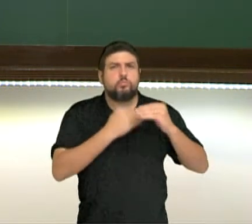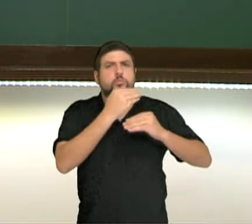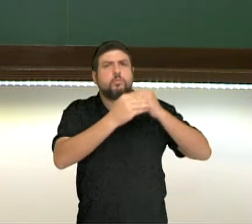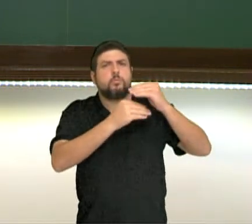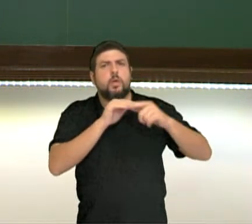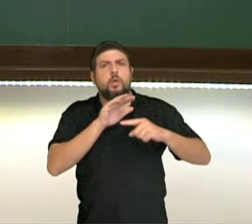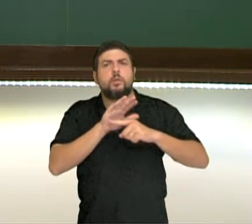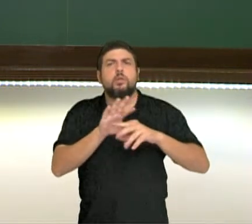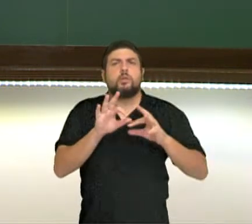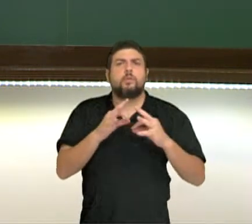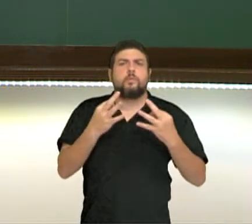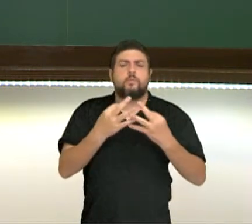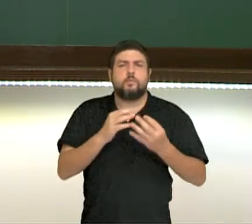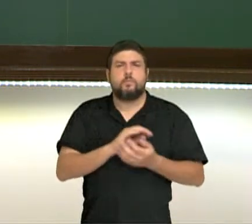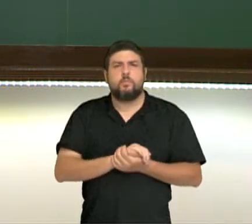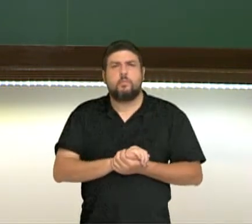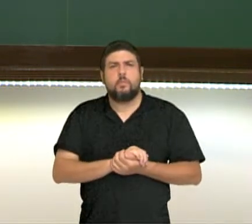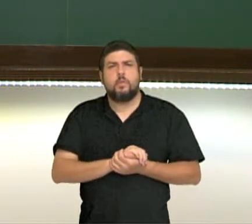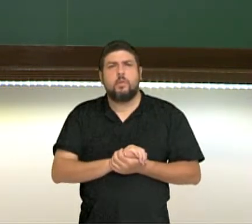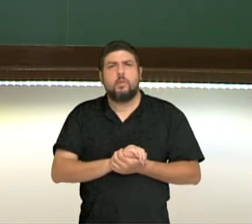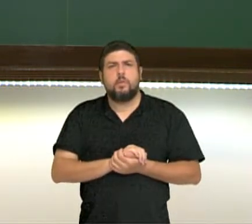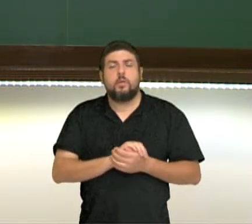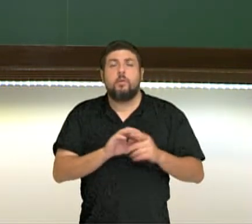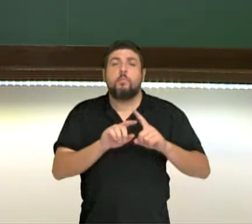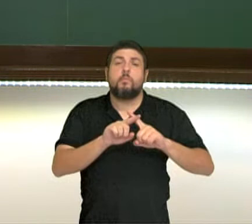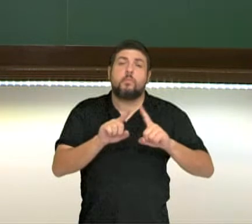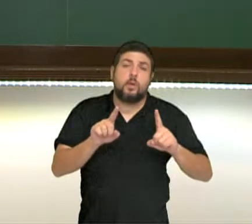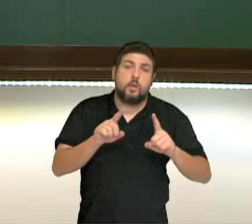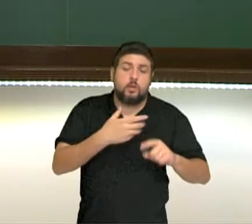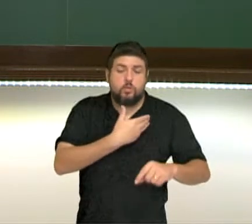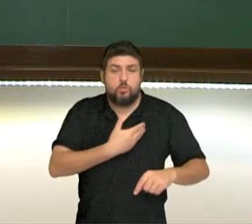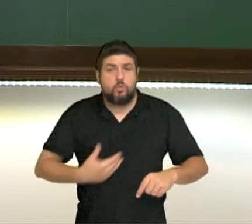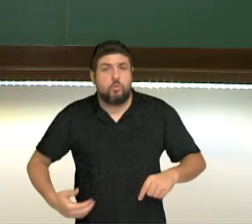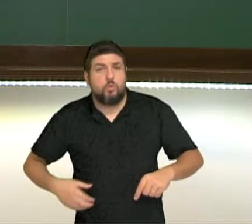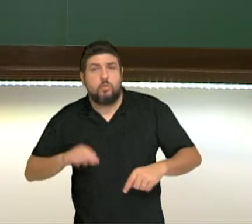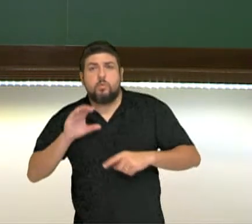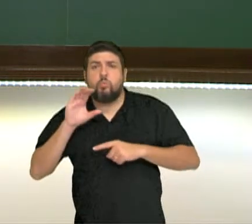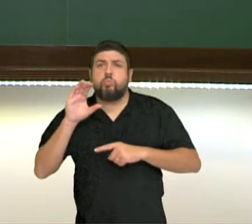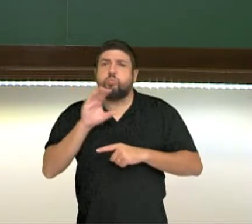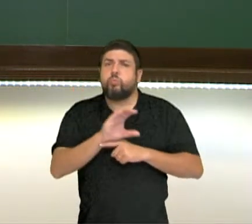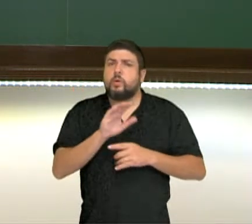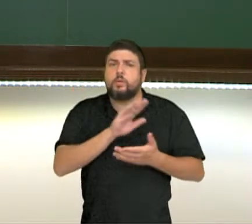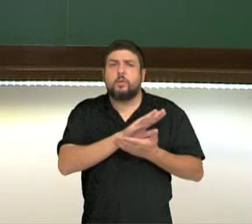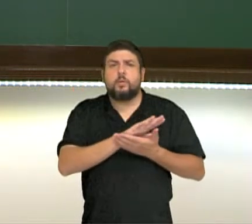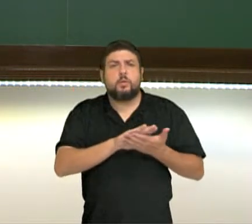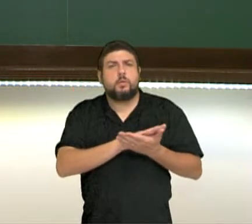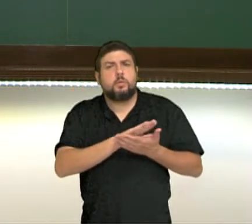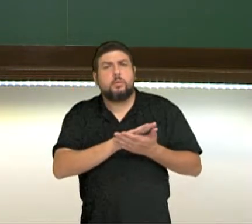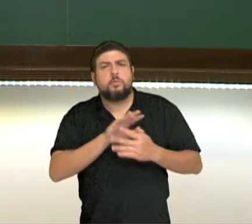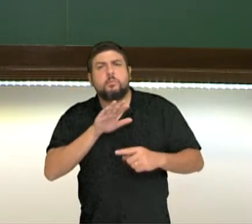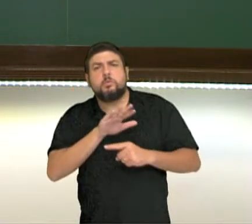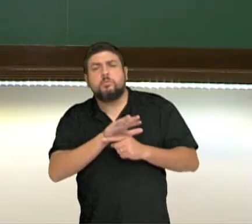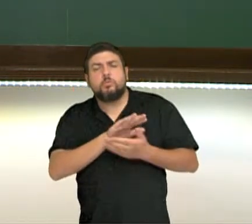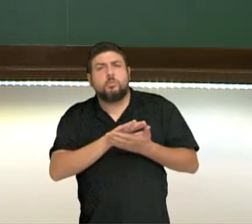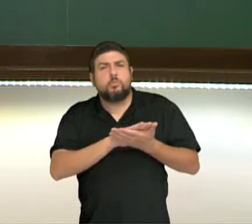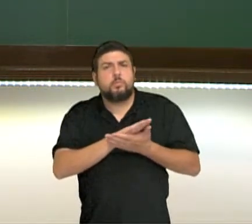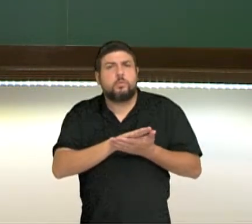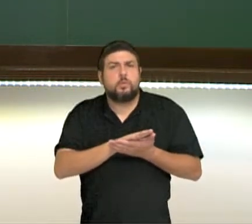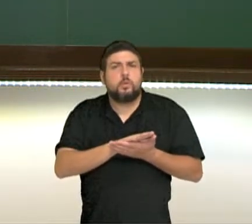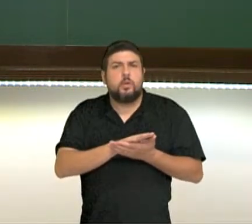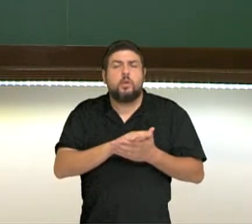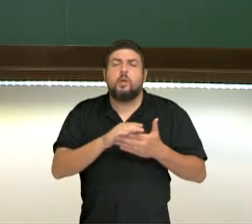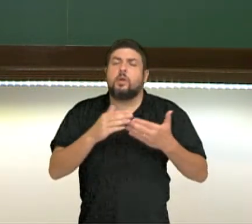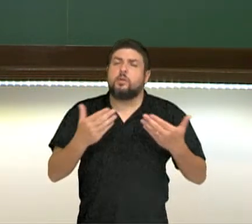só que como os investimentos não são feitos aí acontece aí a questão da pobreza